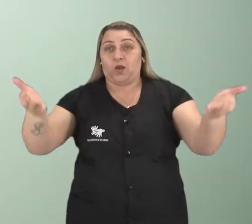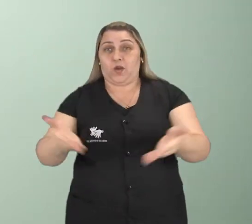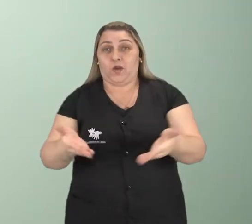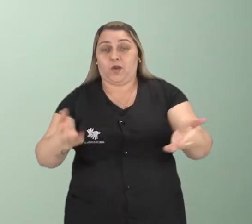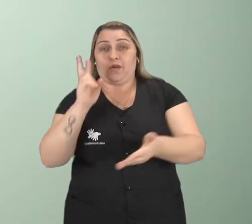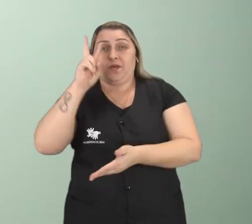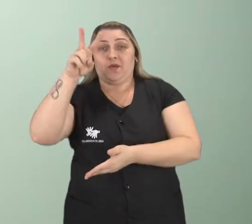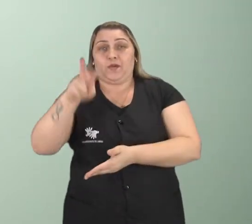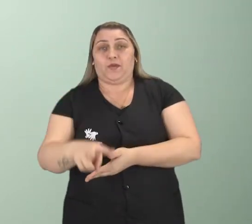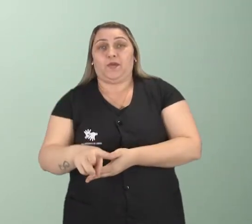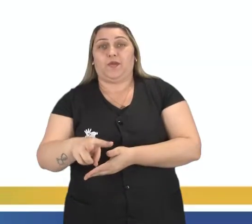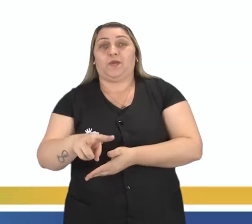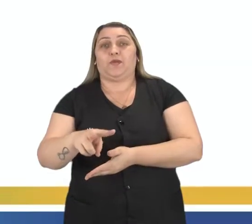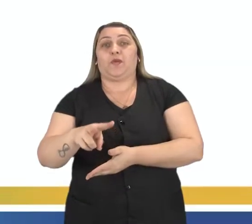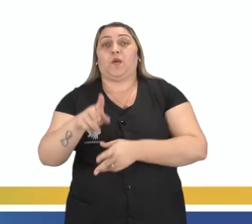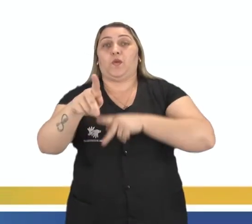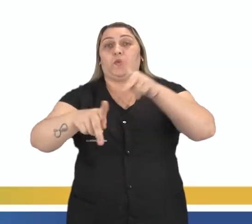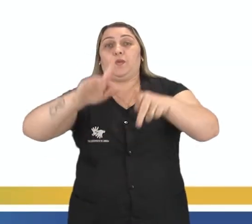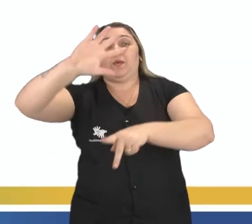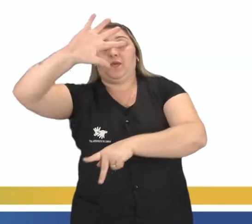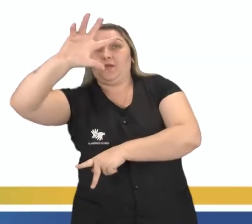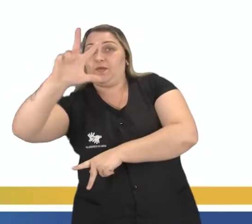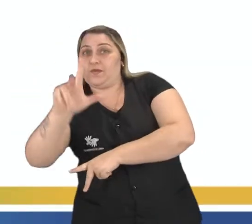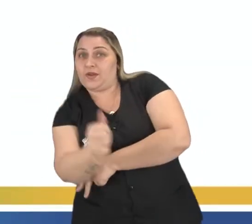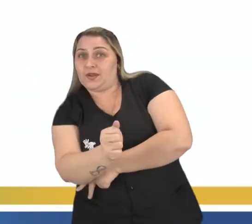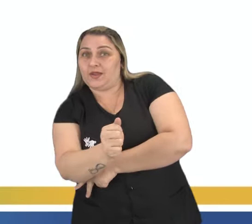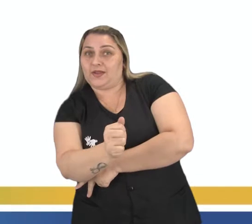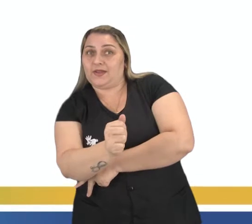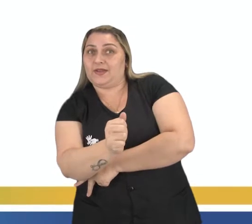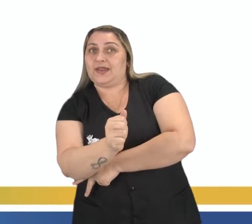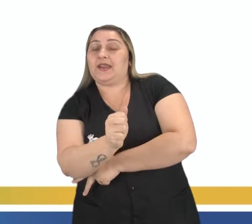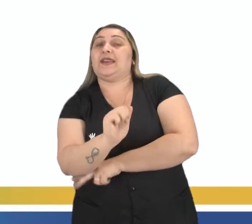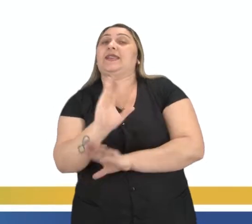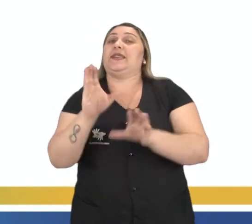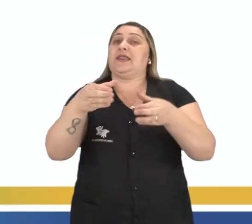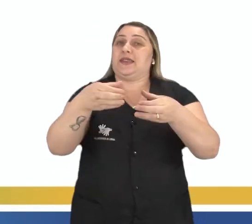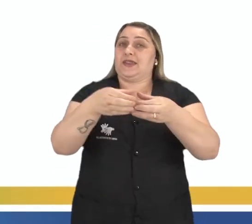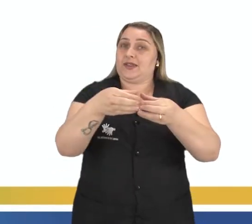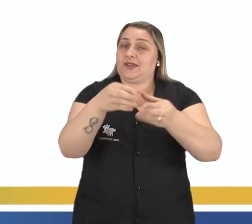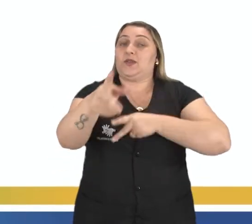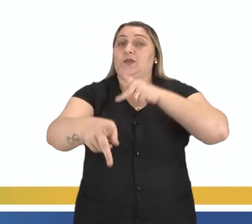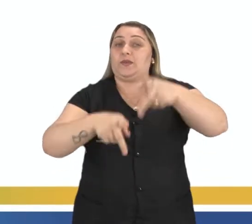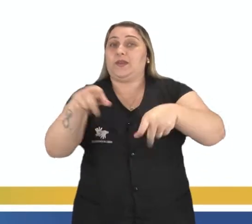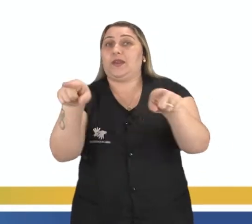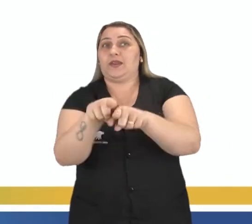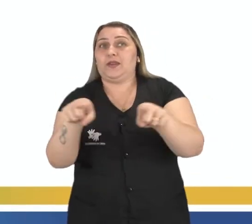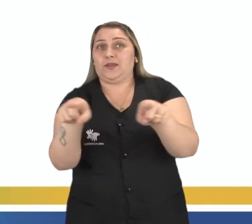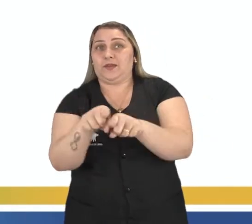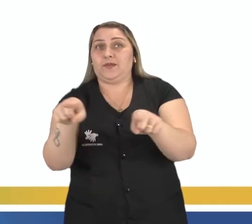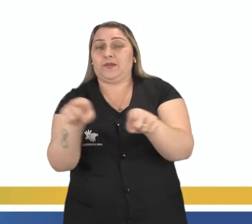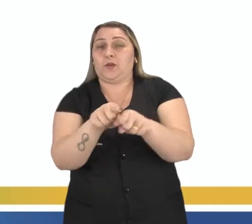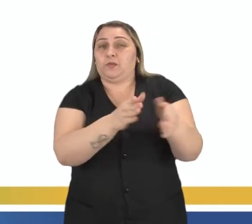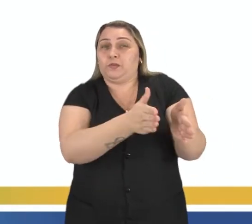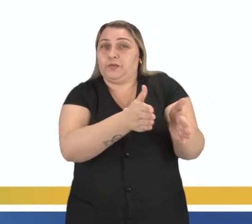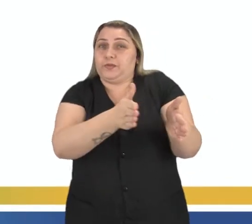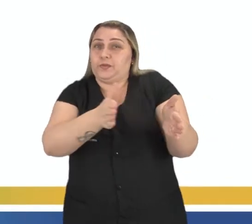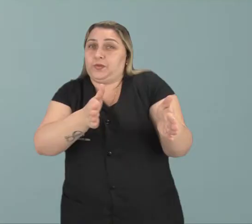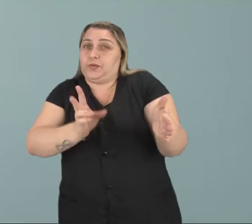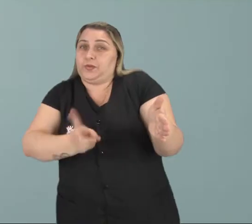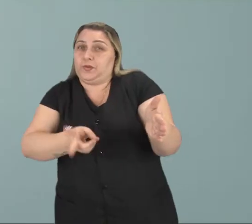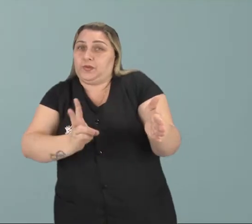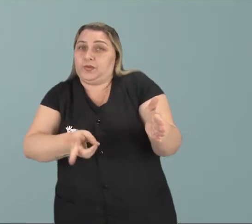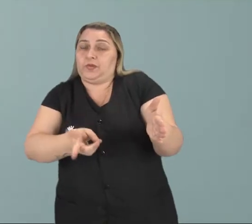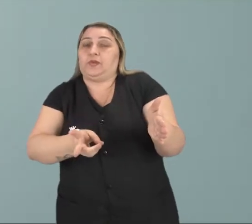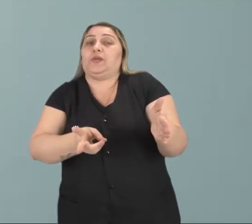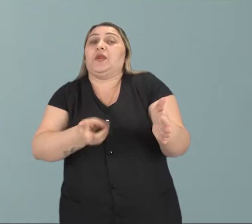vamos ver os povos africanos, essas civilizações também que foram aí no mesmo período, né, que essas que a